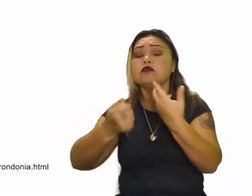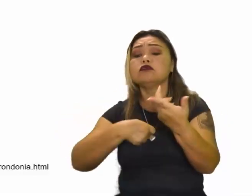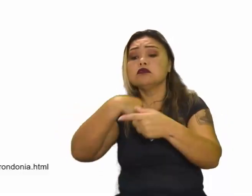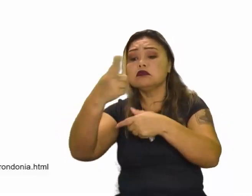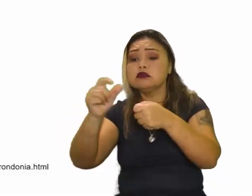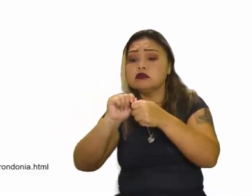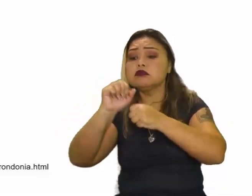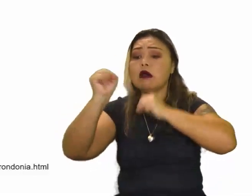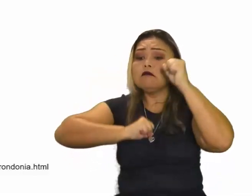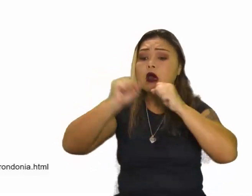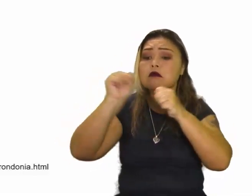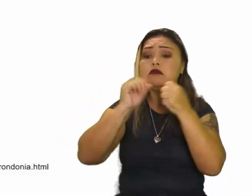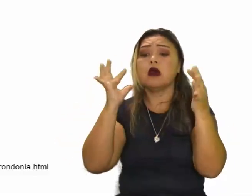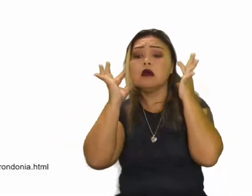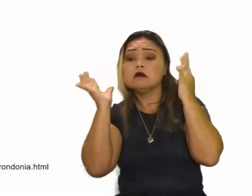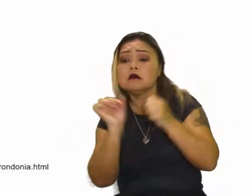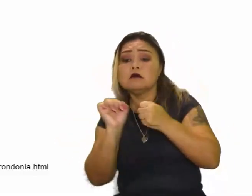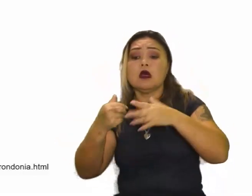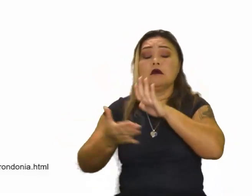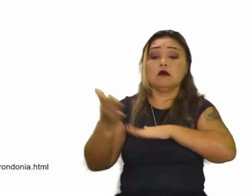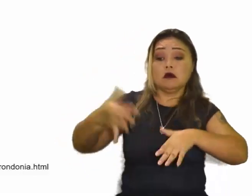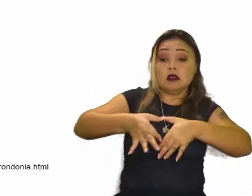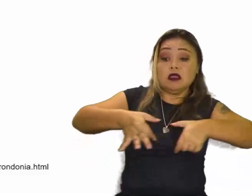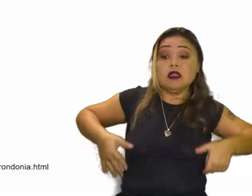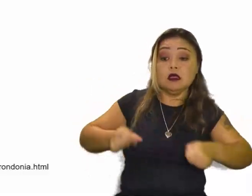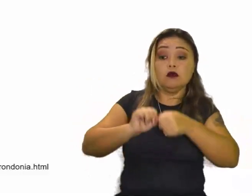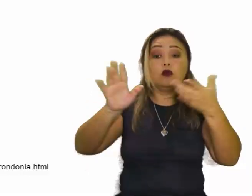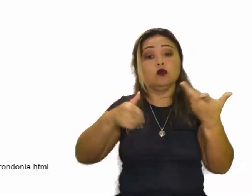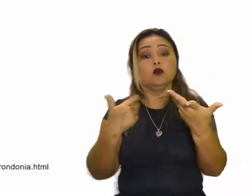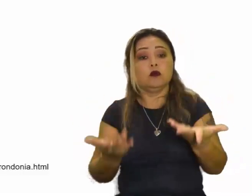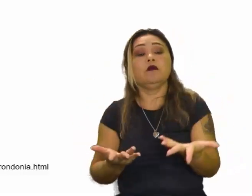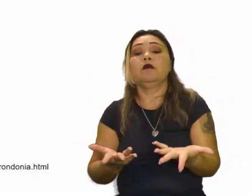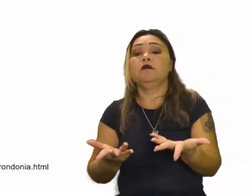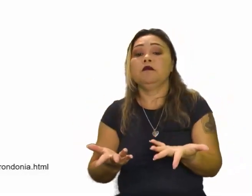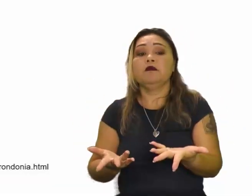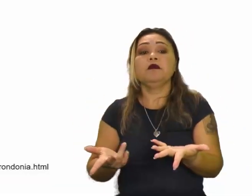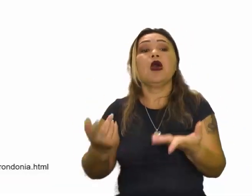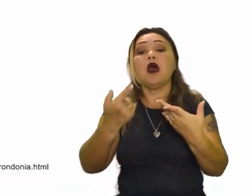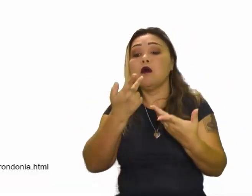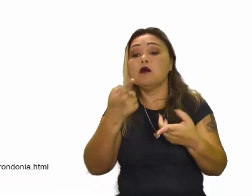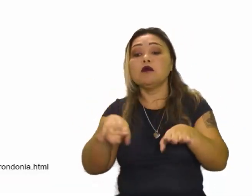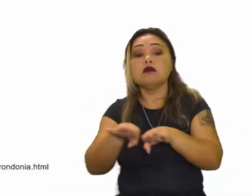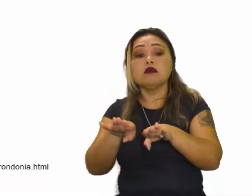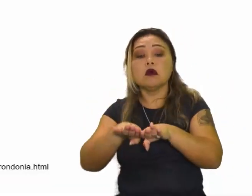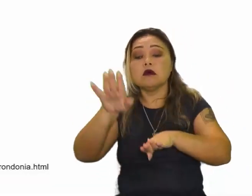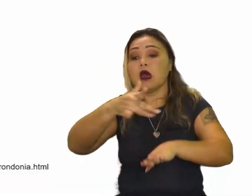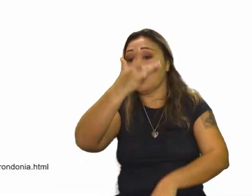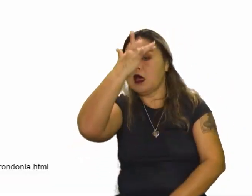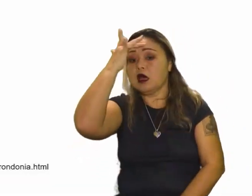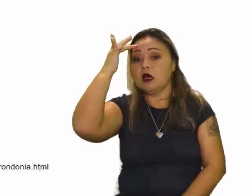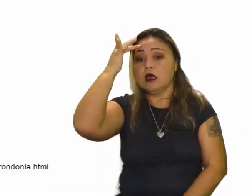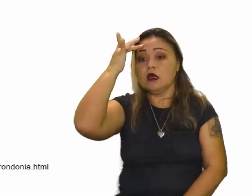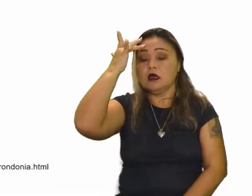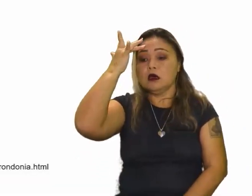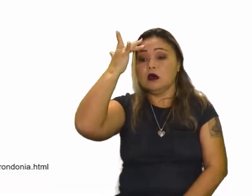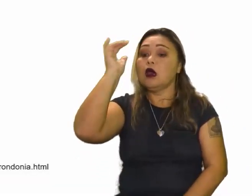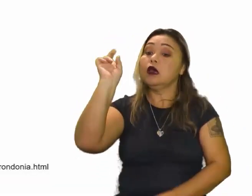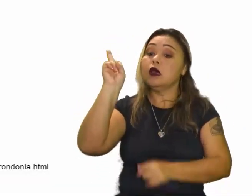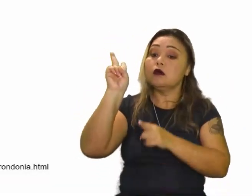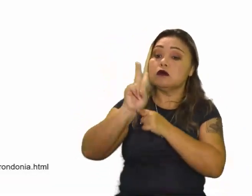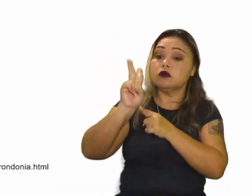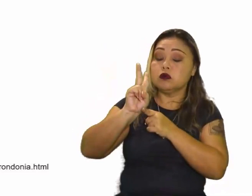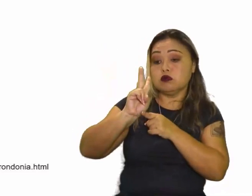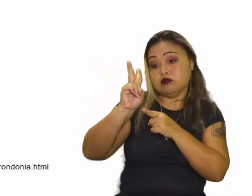fabricação de bijuterias, bolsas, sapatos, cintos, tá bom? Também tem pessoas que criam